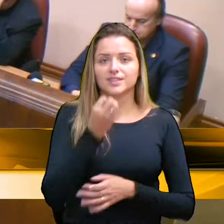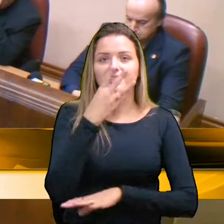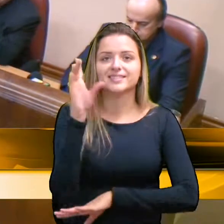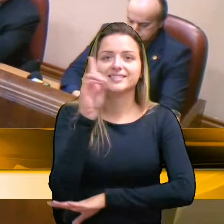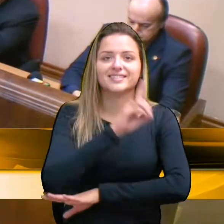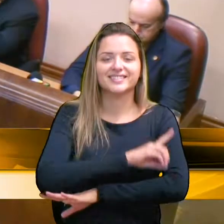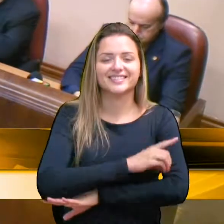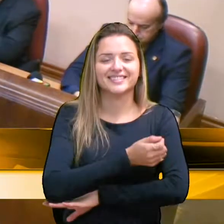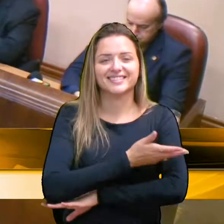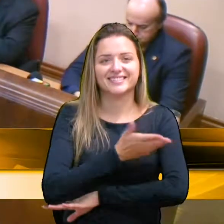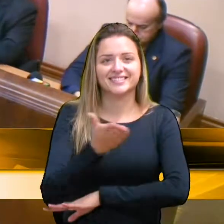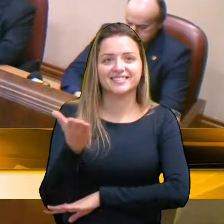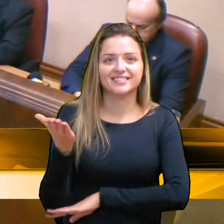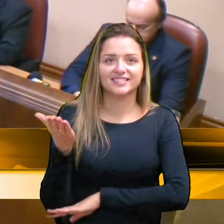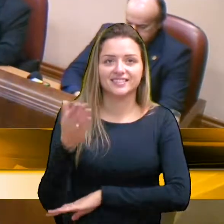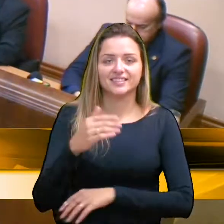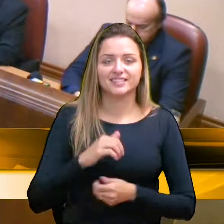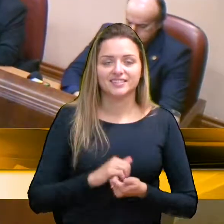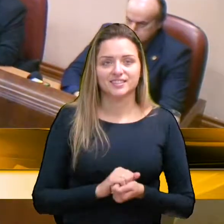a todos.